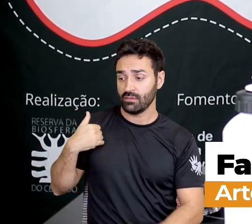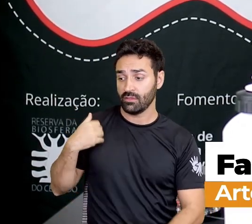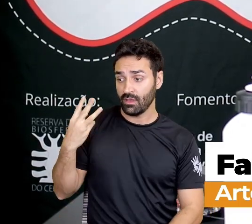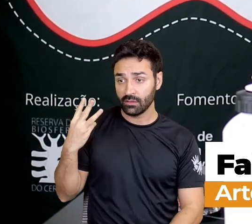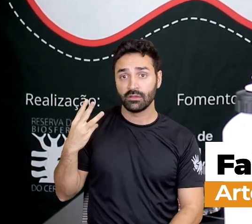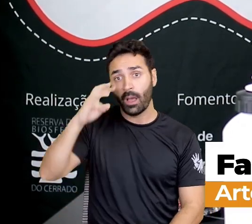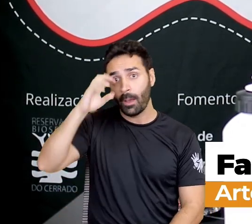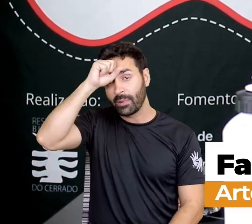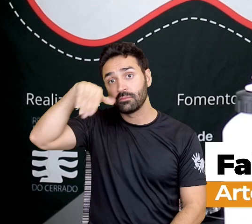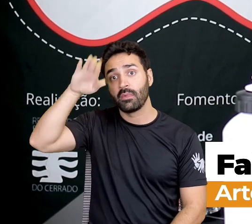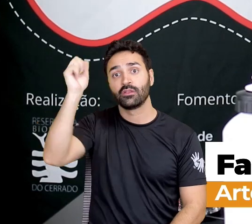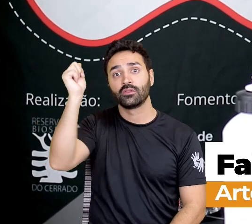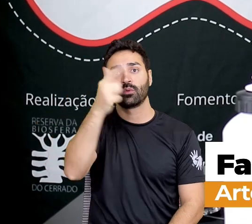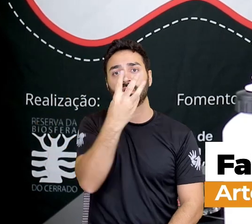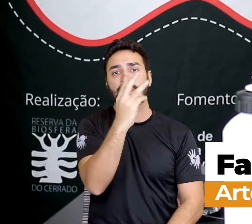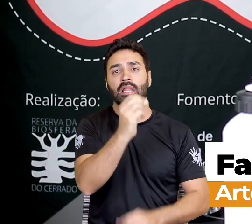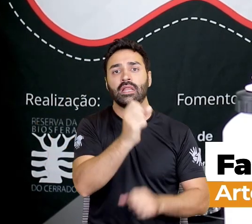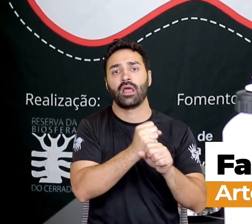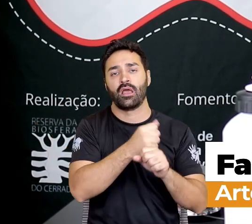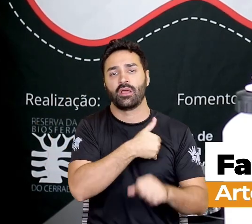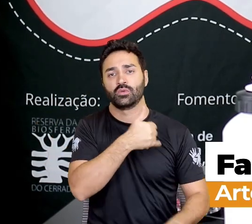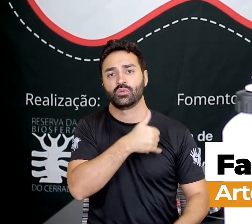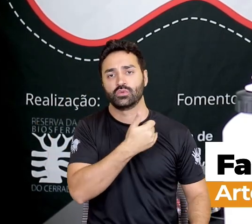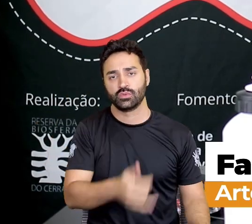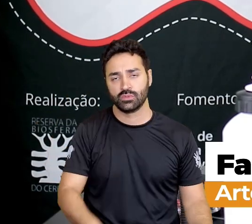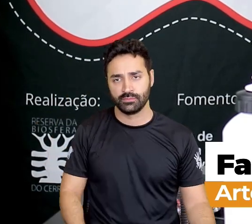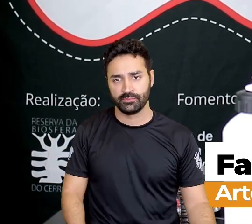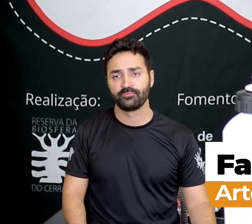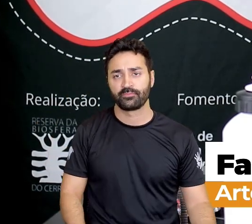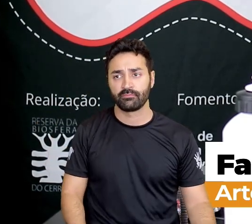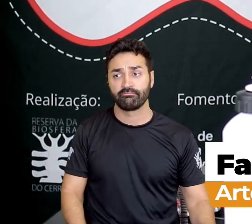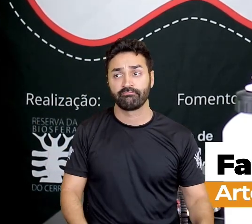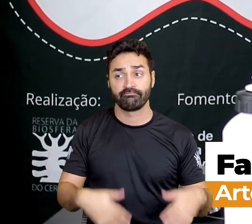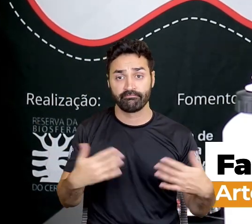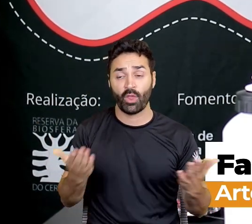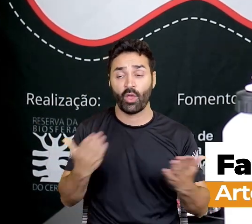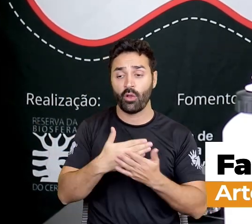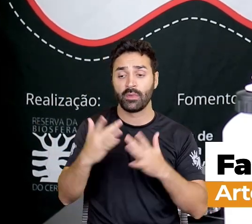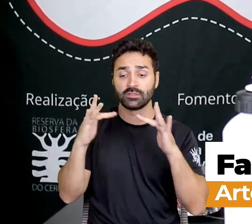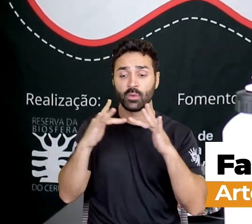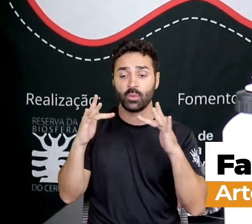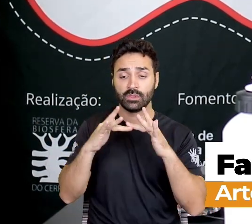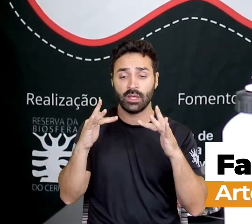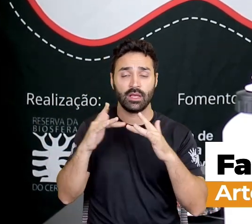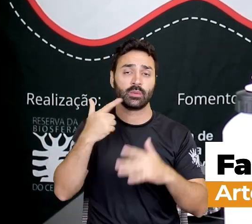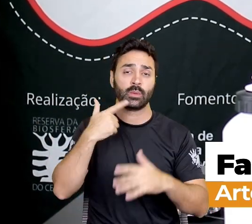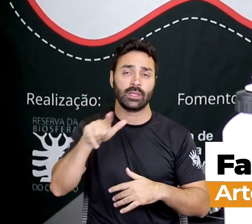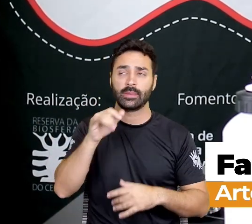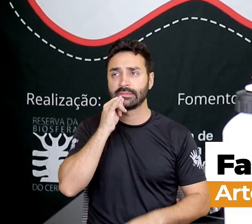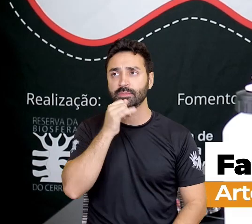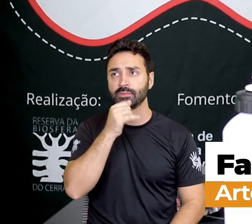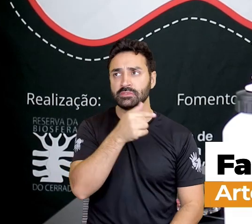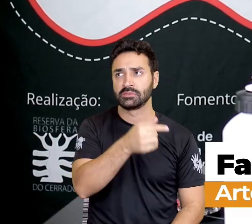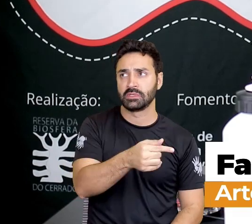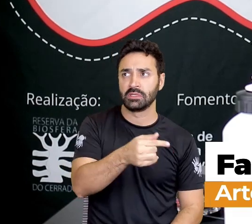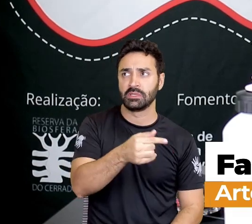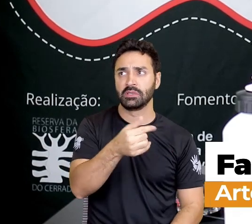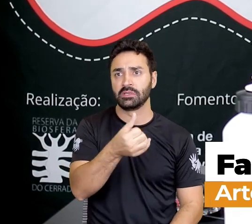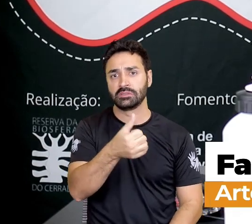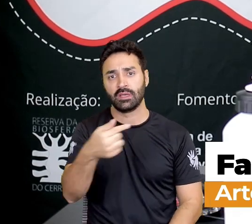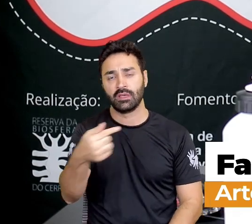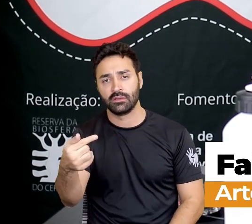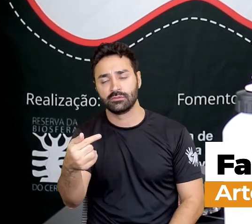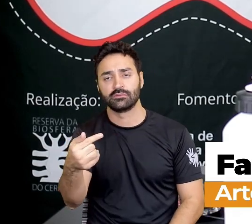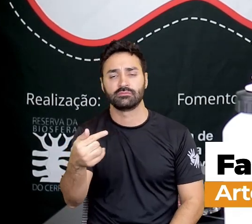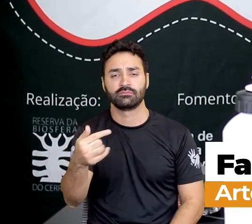Agora, se você vai começar a entrar em contato com uma língua quando você for para a escola, lá com 6, 7 anos de idade. Você